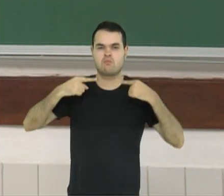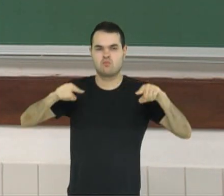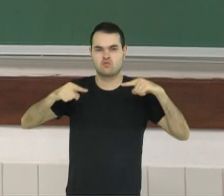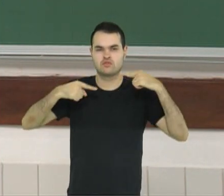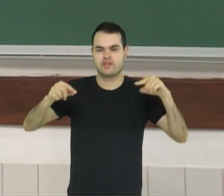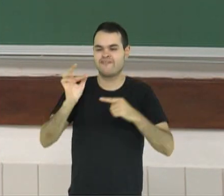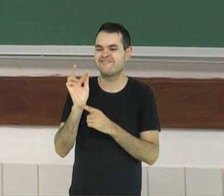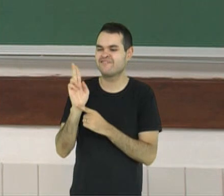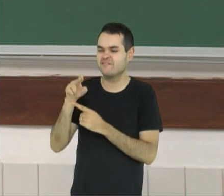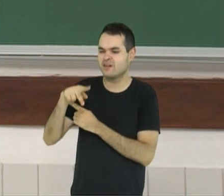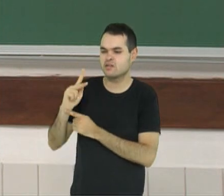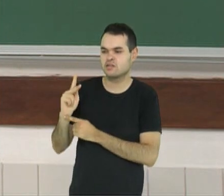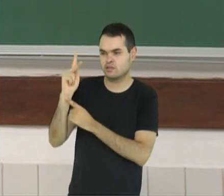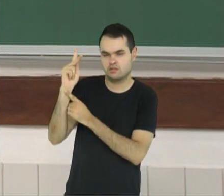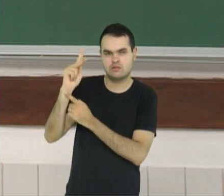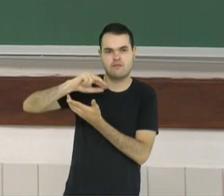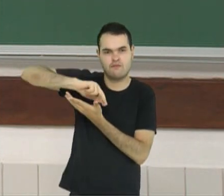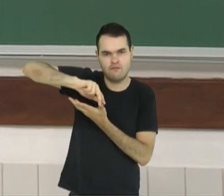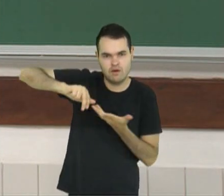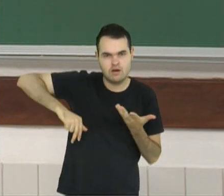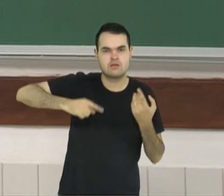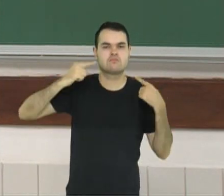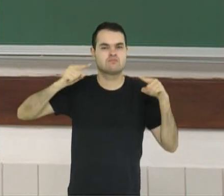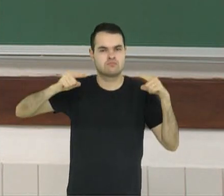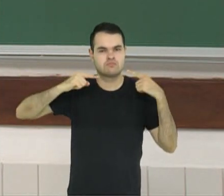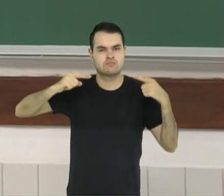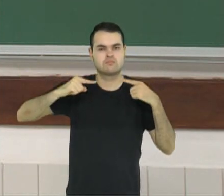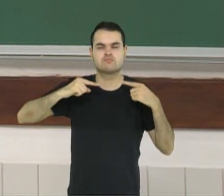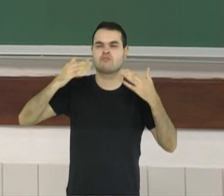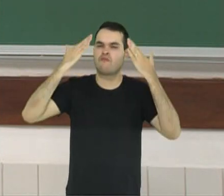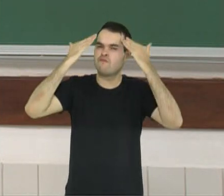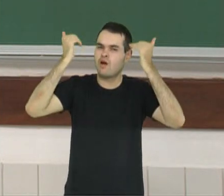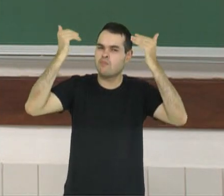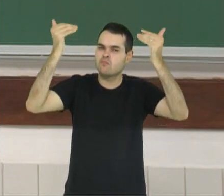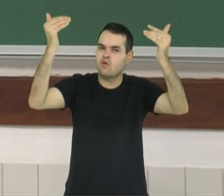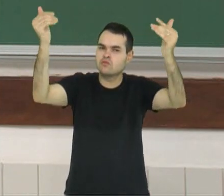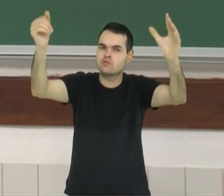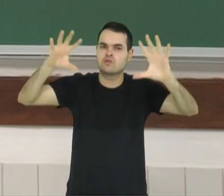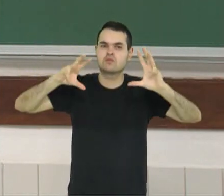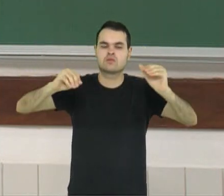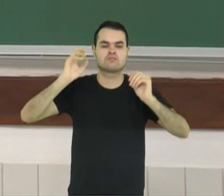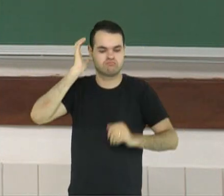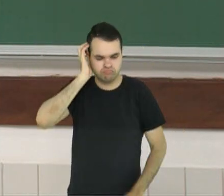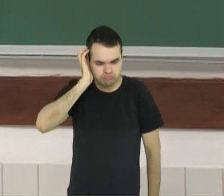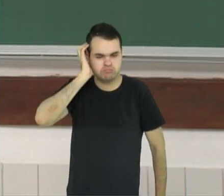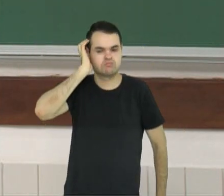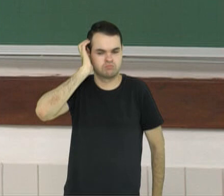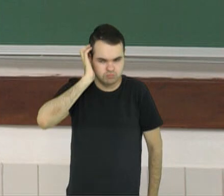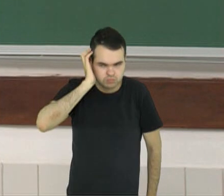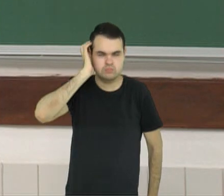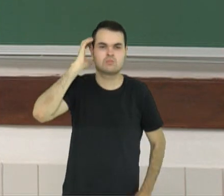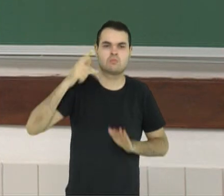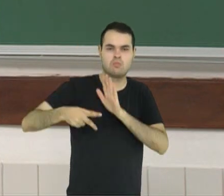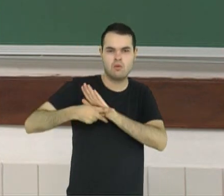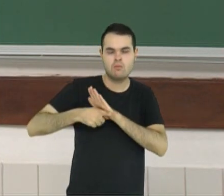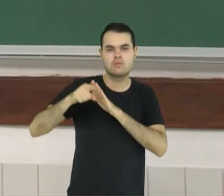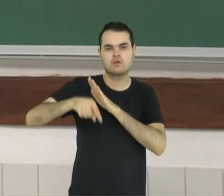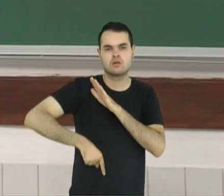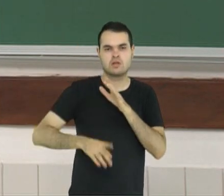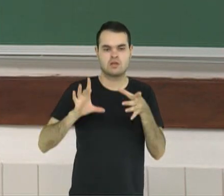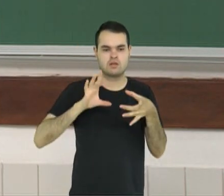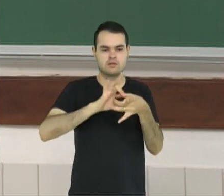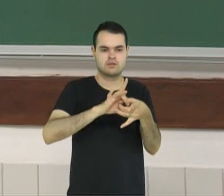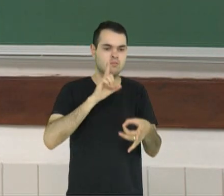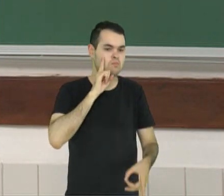muita dança, que ele introduziu vários passos, ele começou a fazer muito sucesso e o pessoal começou a ouvir muito ele. E para o bairro afro-americano era o ideal,